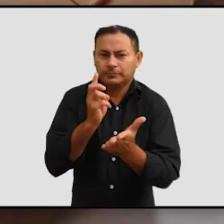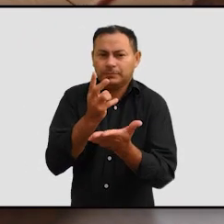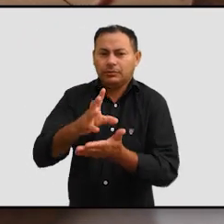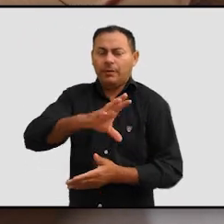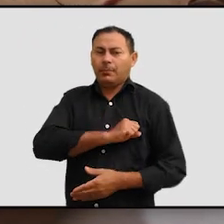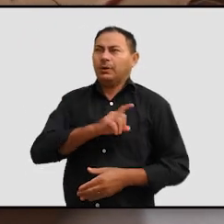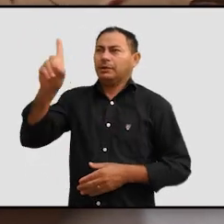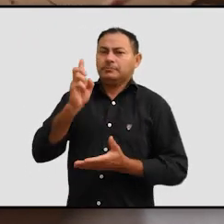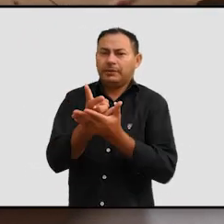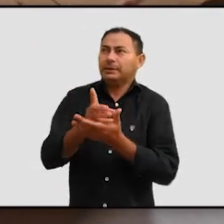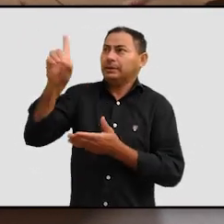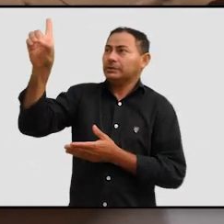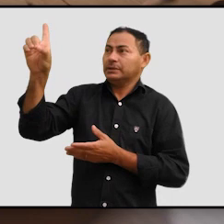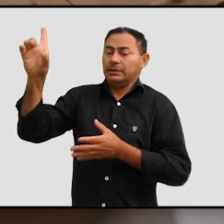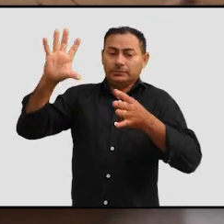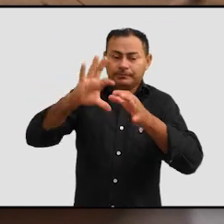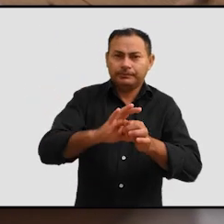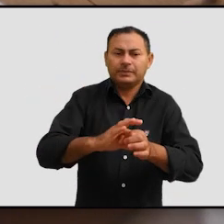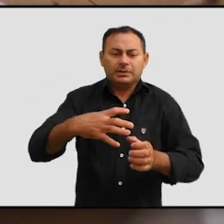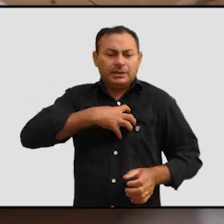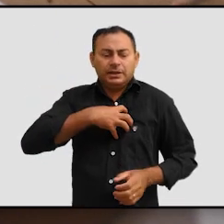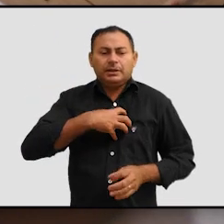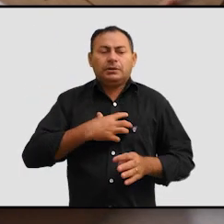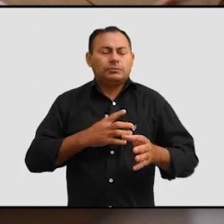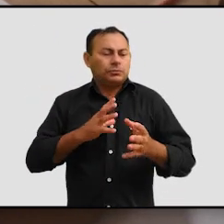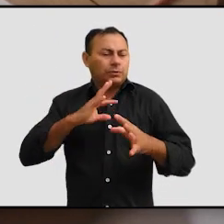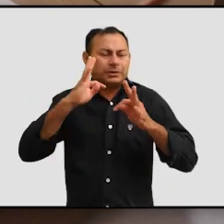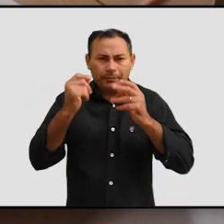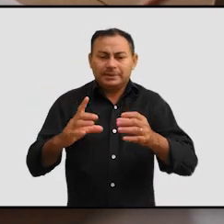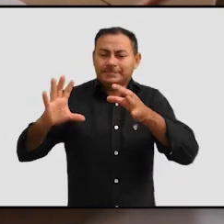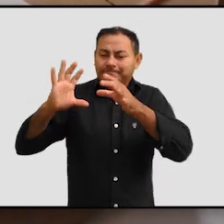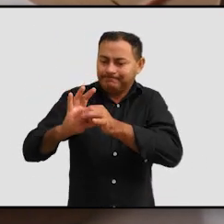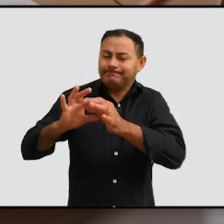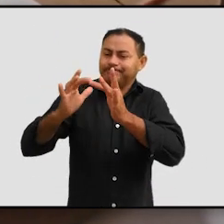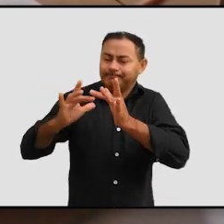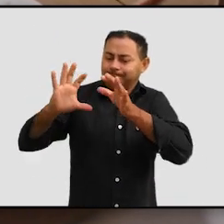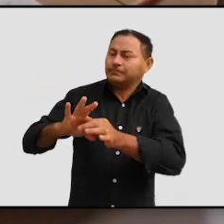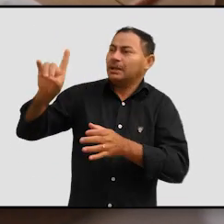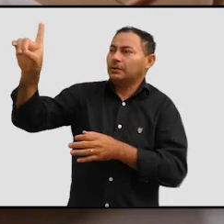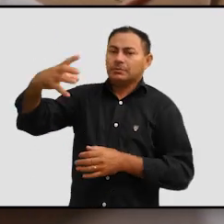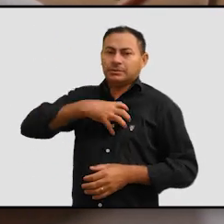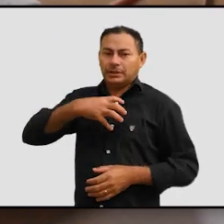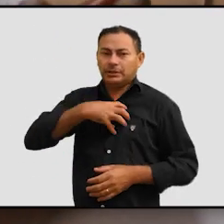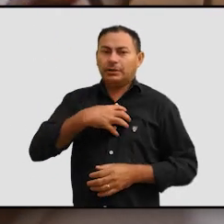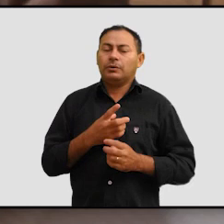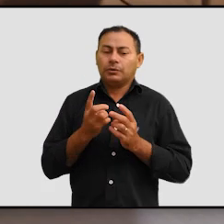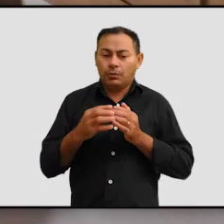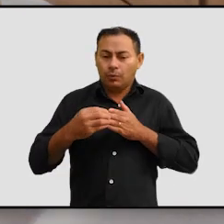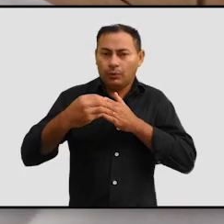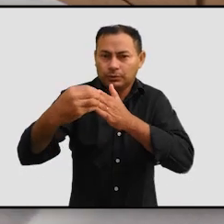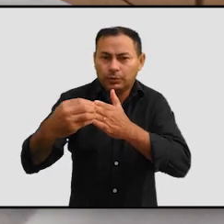que permanece no amor permanece em Deus e Deus nele, senti-me totalmente conectado com Deus, em comunhão com Ele. Senti-me como